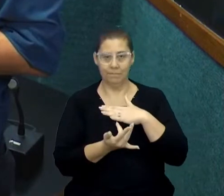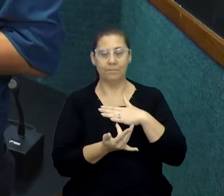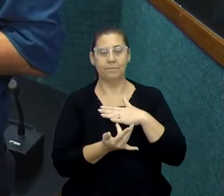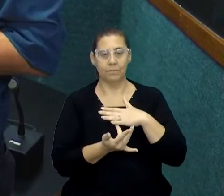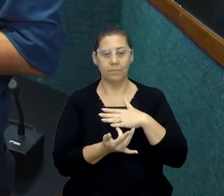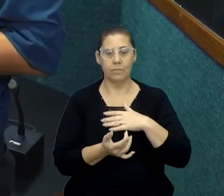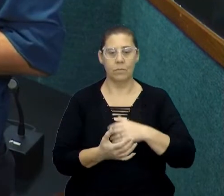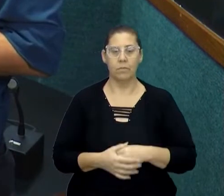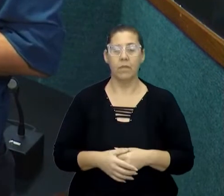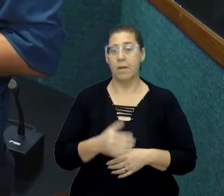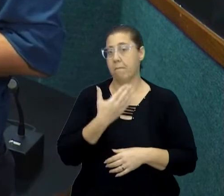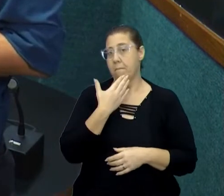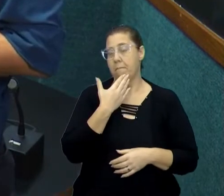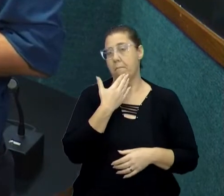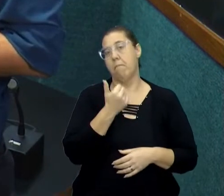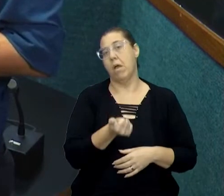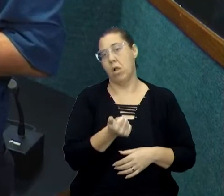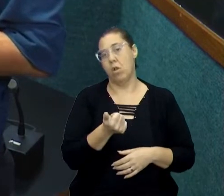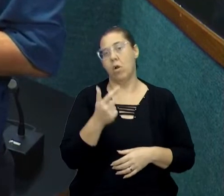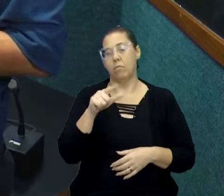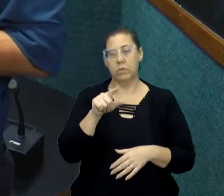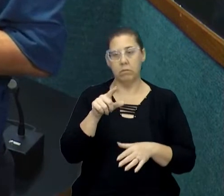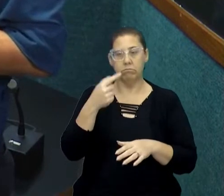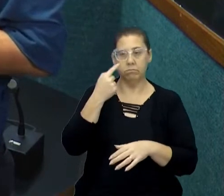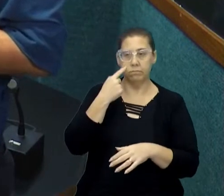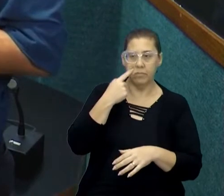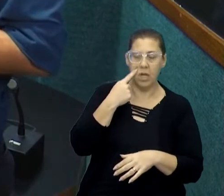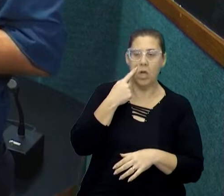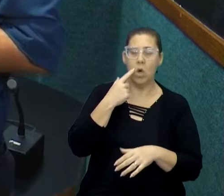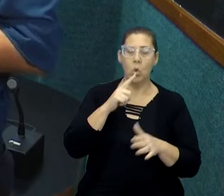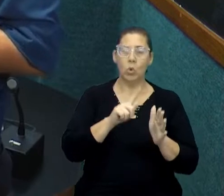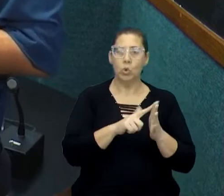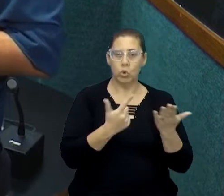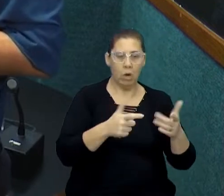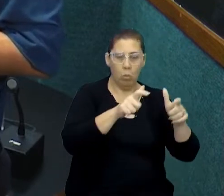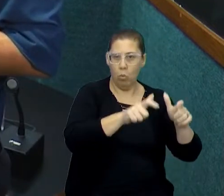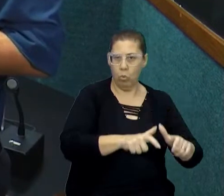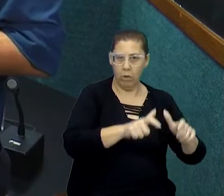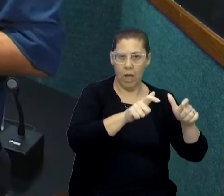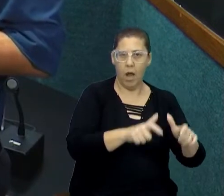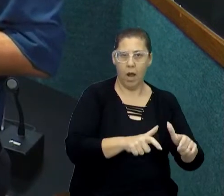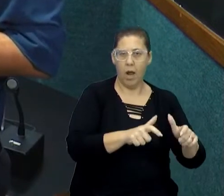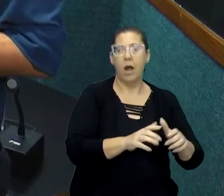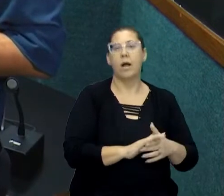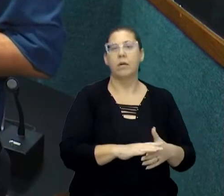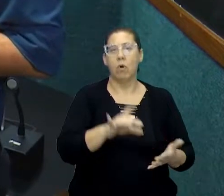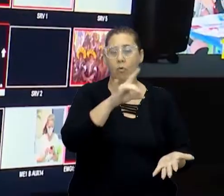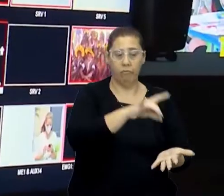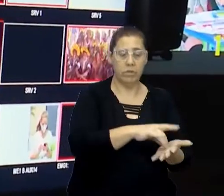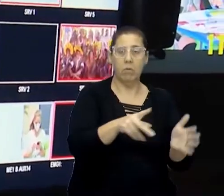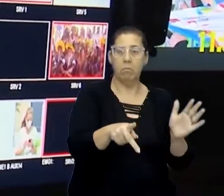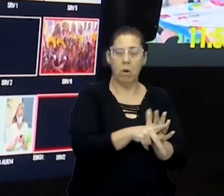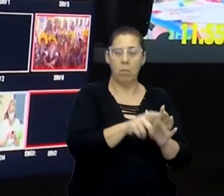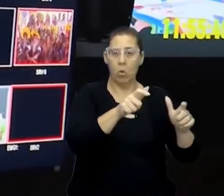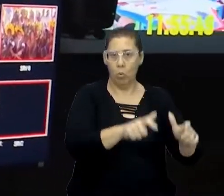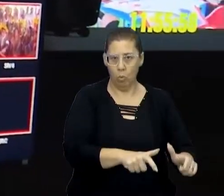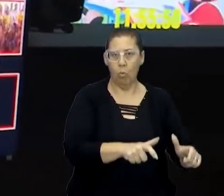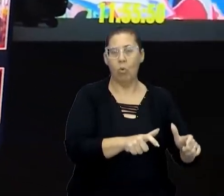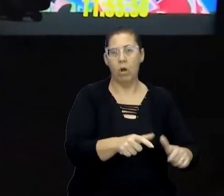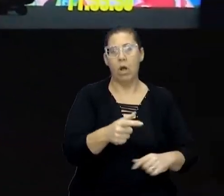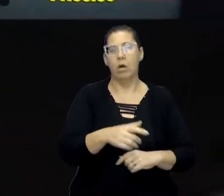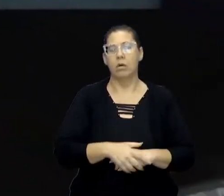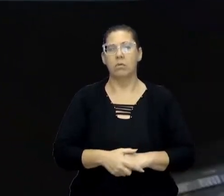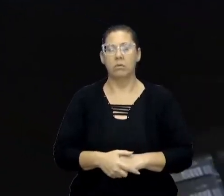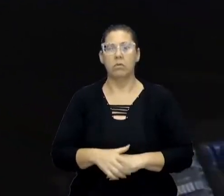né? É melhor você ir procurar num jornal local, num jornal oficial local, você vai